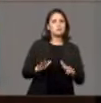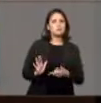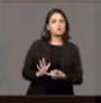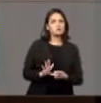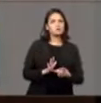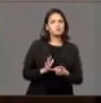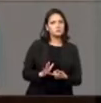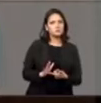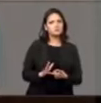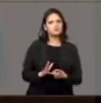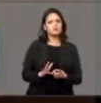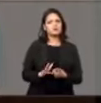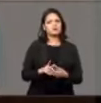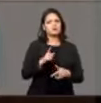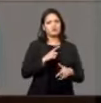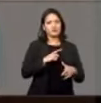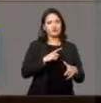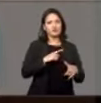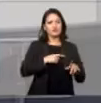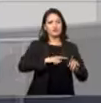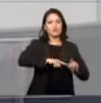No crescimento